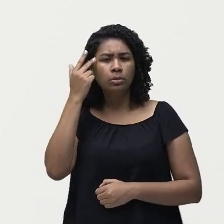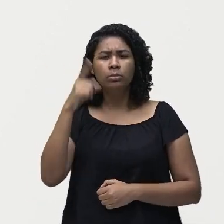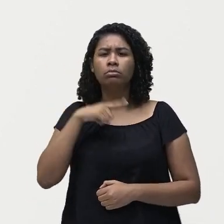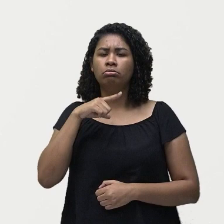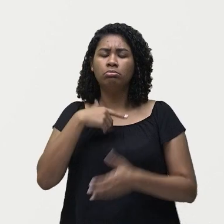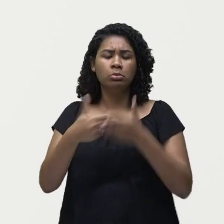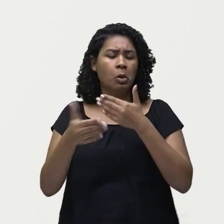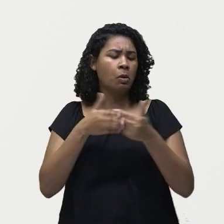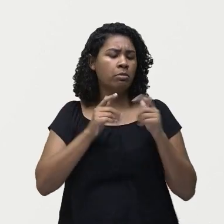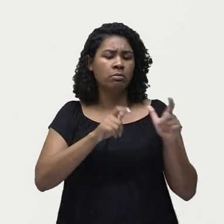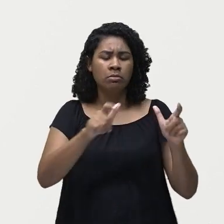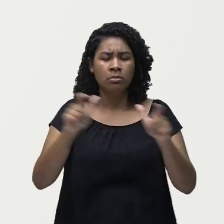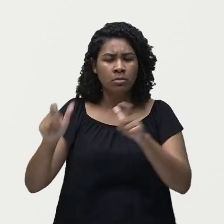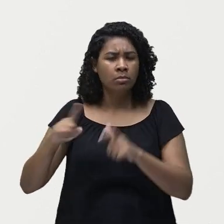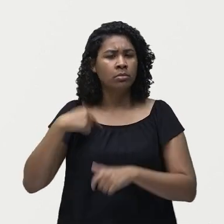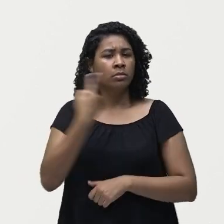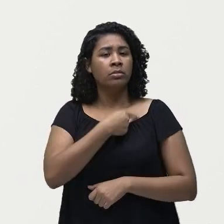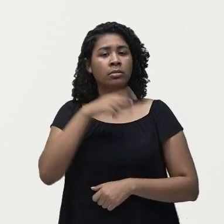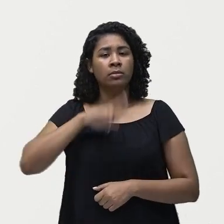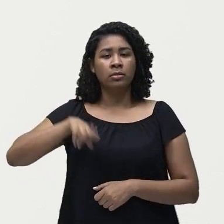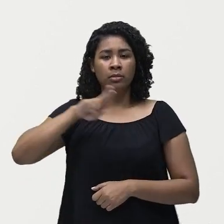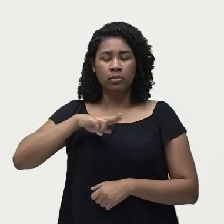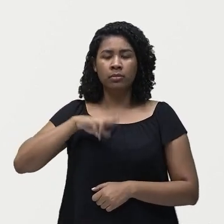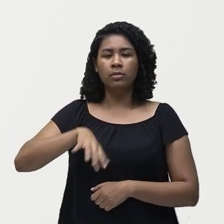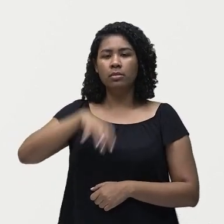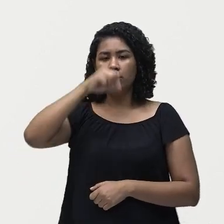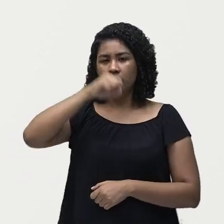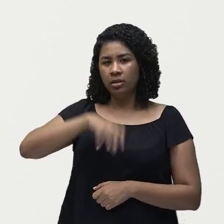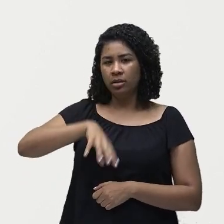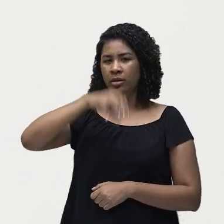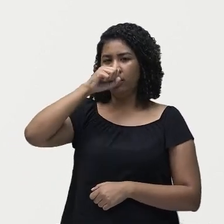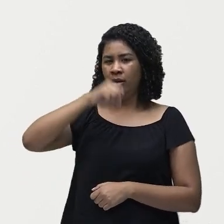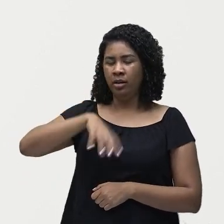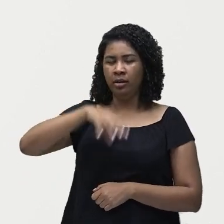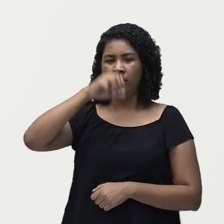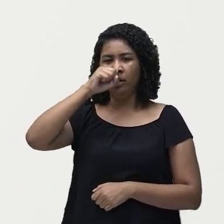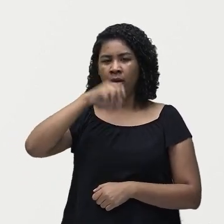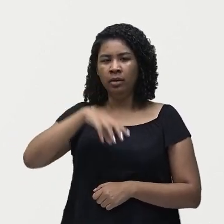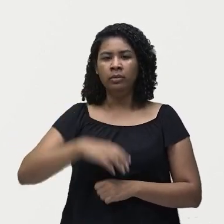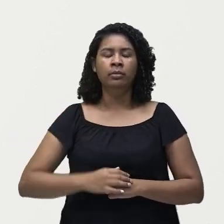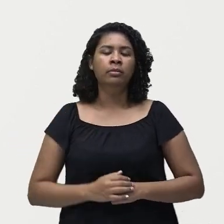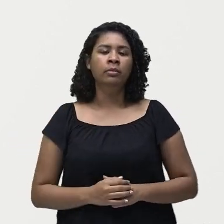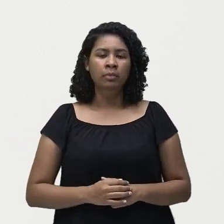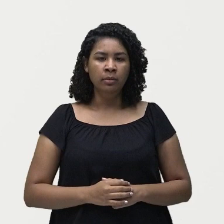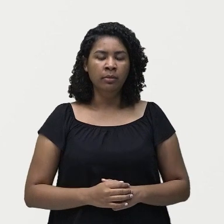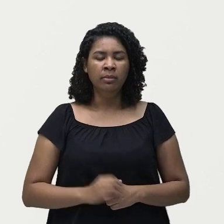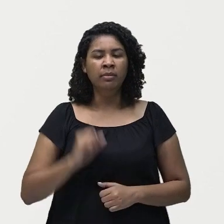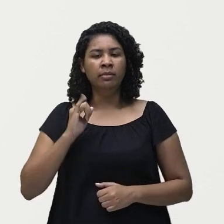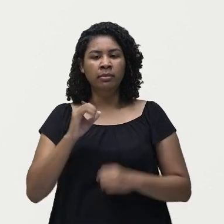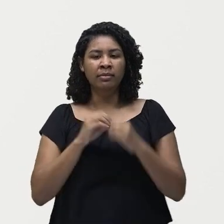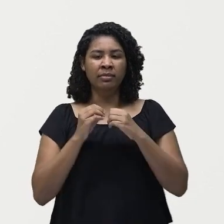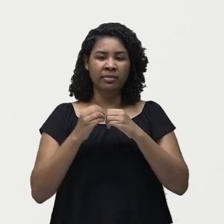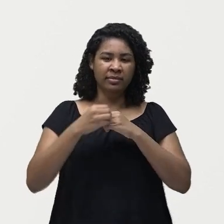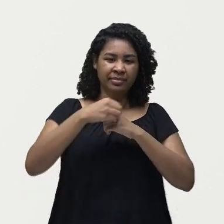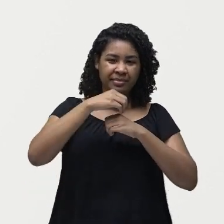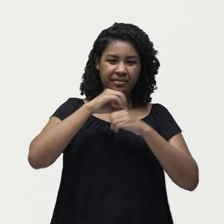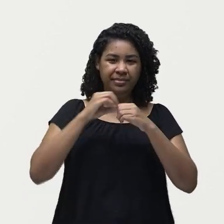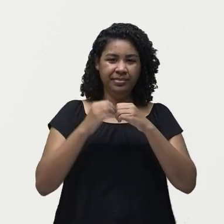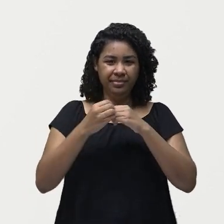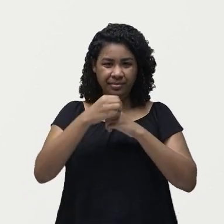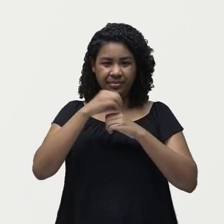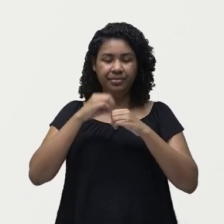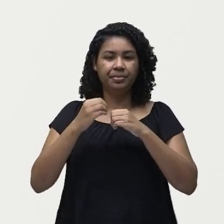utiliza na nossa respiração, o O2. Quando essa molécula, ela interage com a